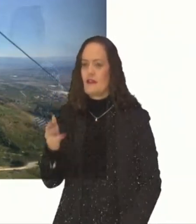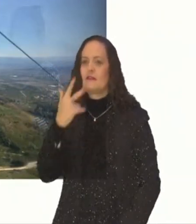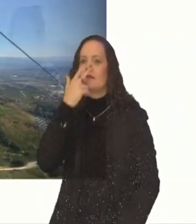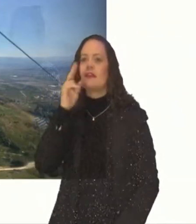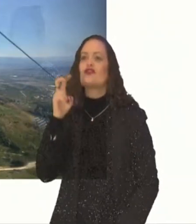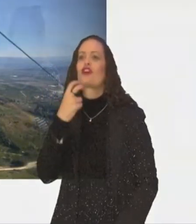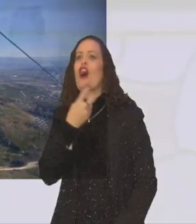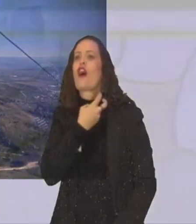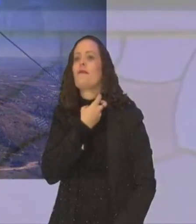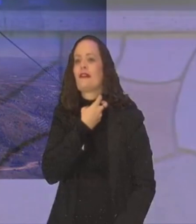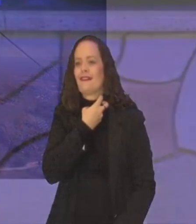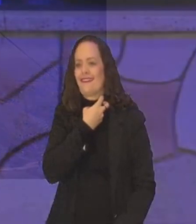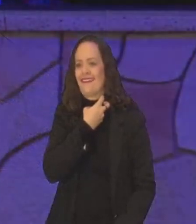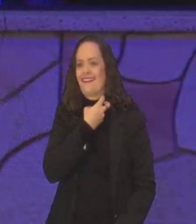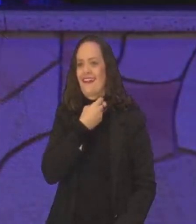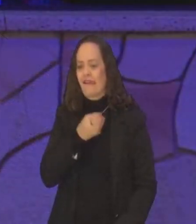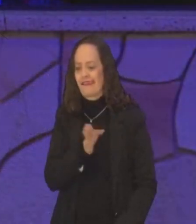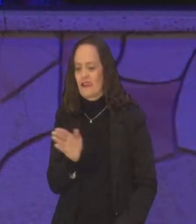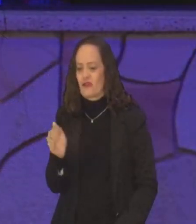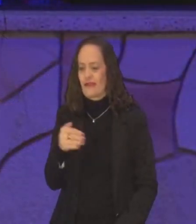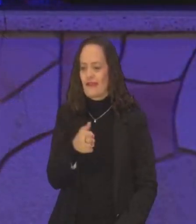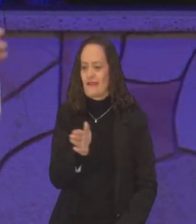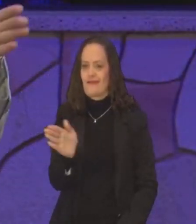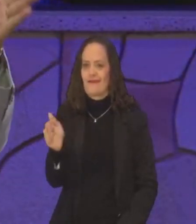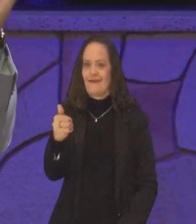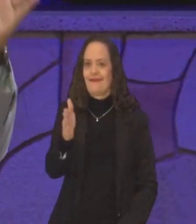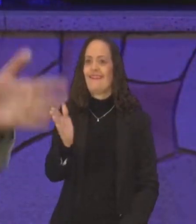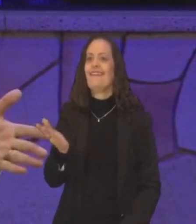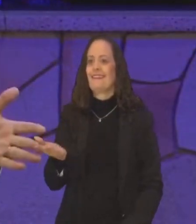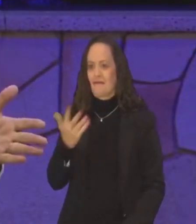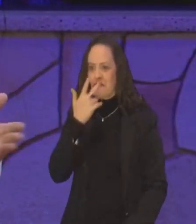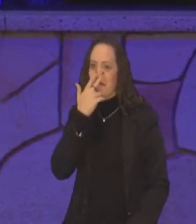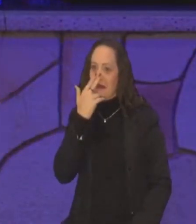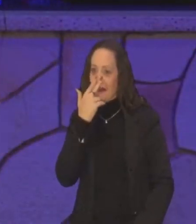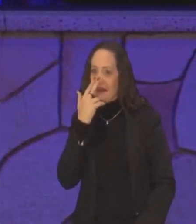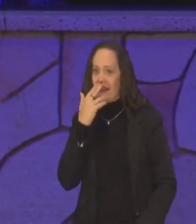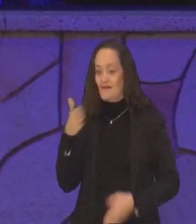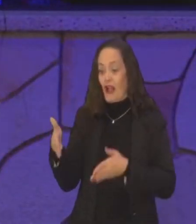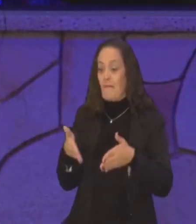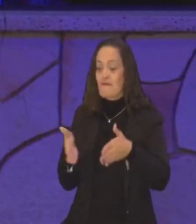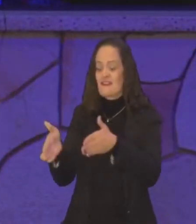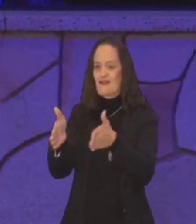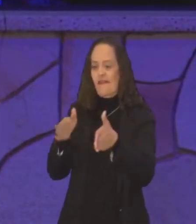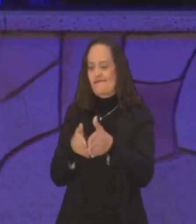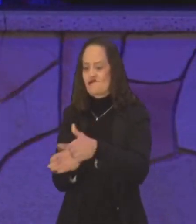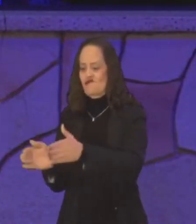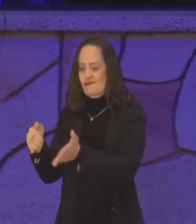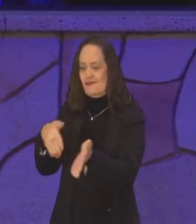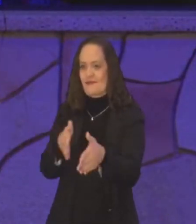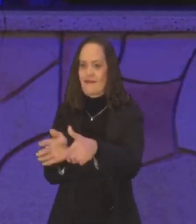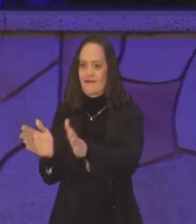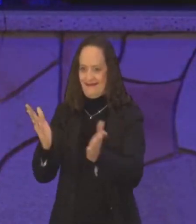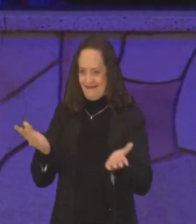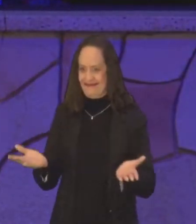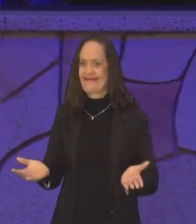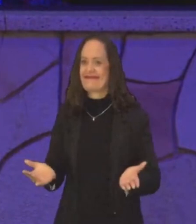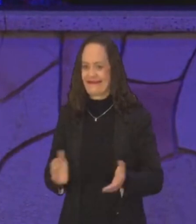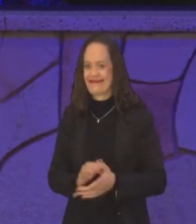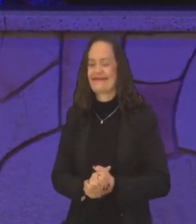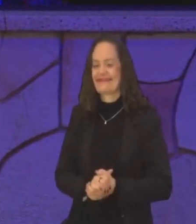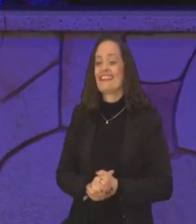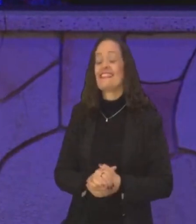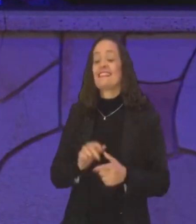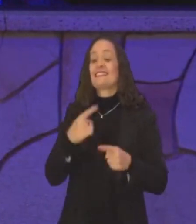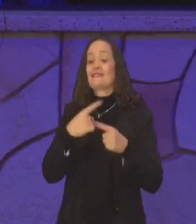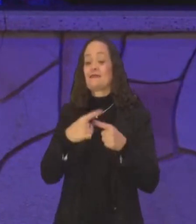do deus da mitologia grega chamado Asclépio, e no latim Esculápio, se referindo